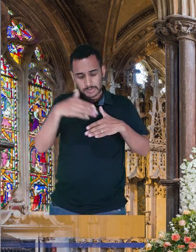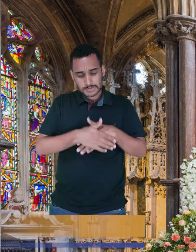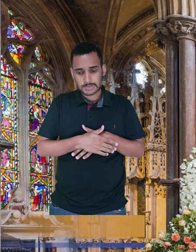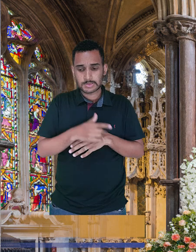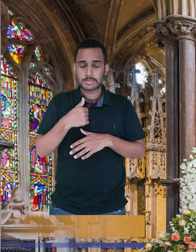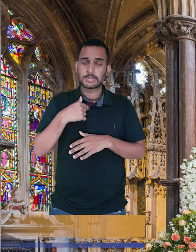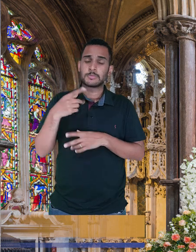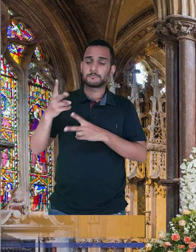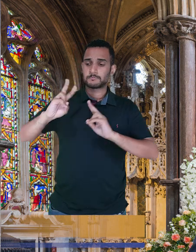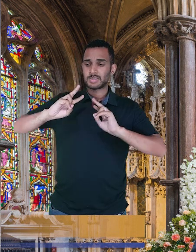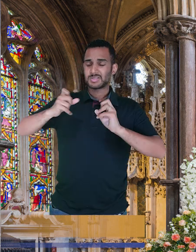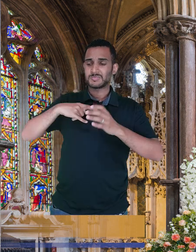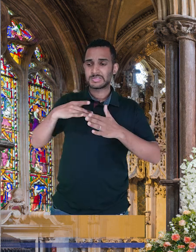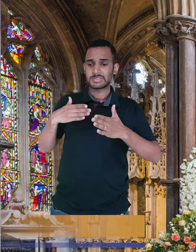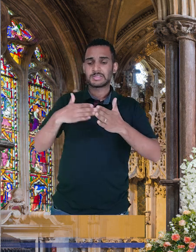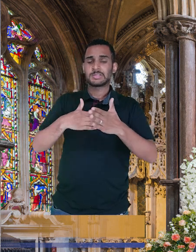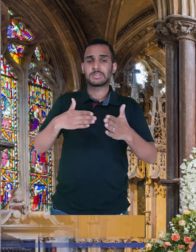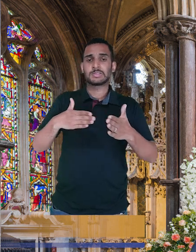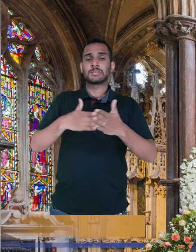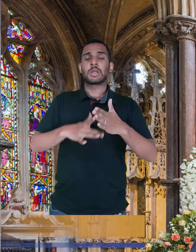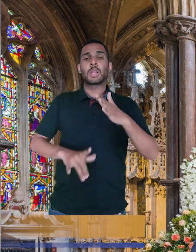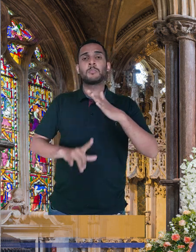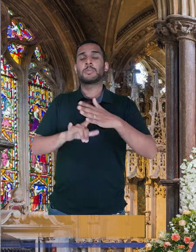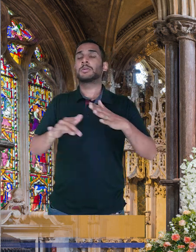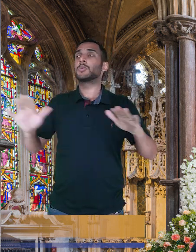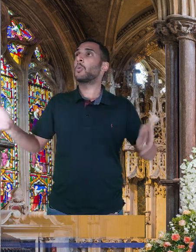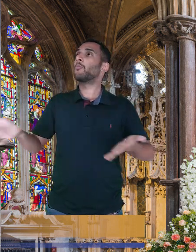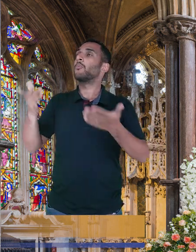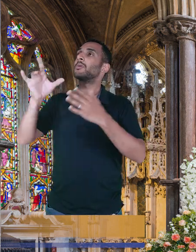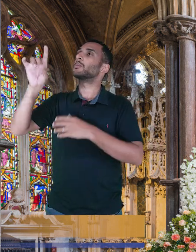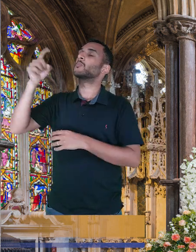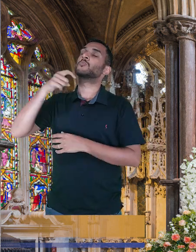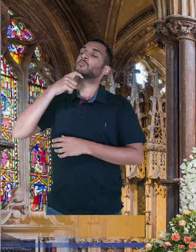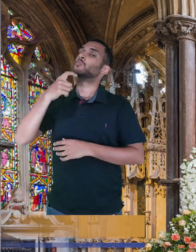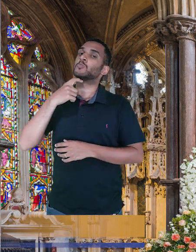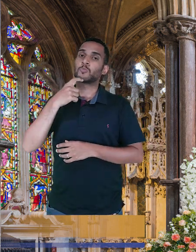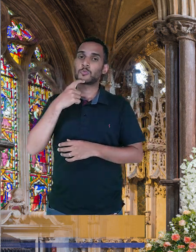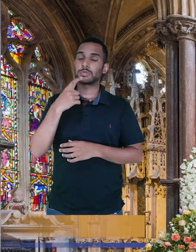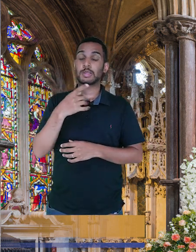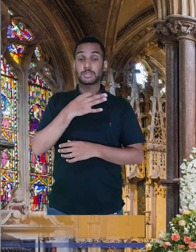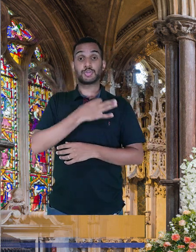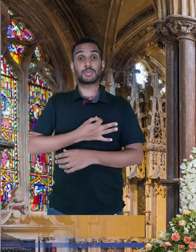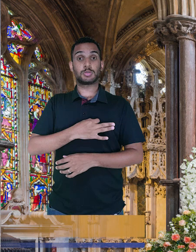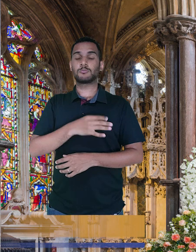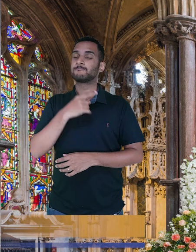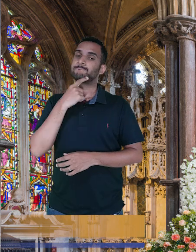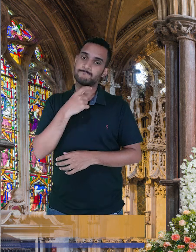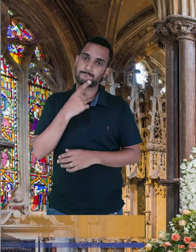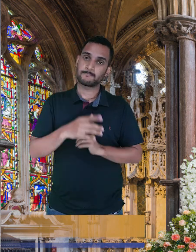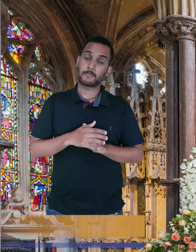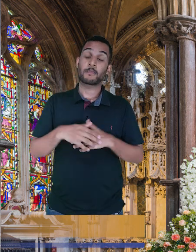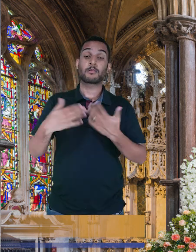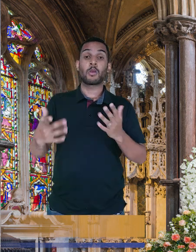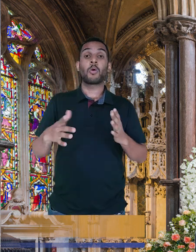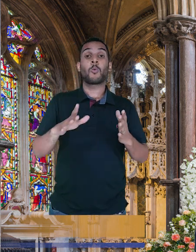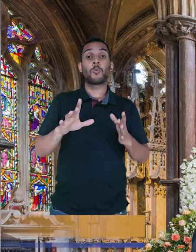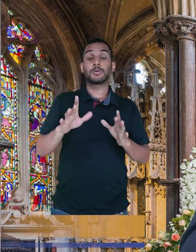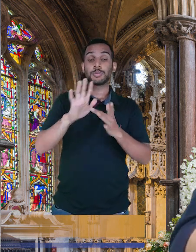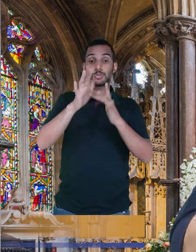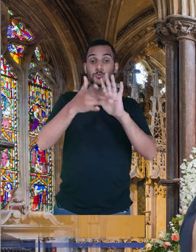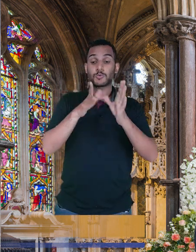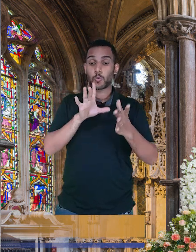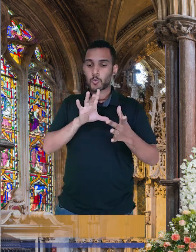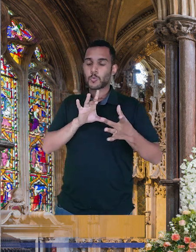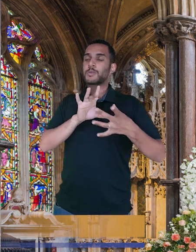nossa incapacidade de louvá-lo como ele merece. É por isso que unimos os nossos sentimentos aos de Cristo, que